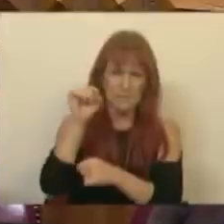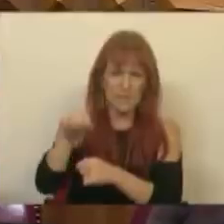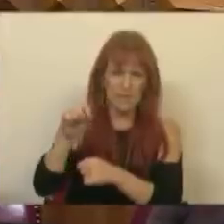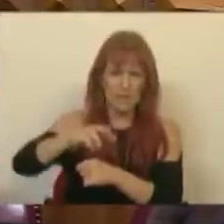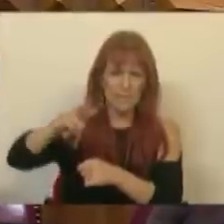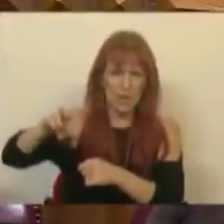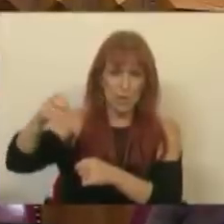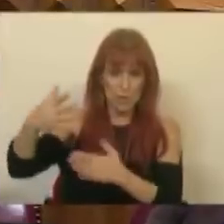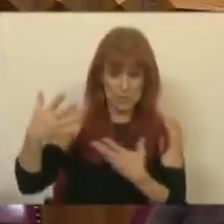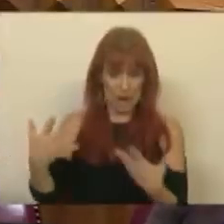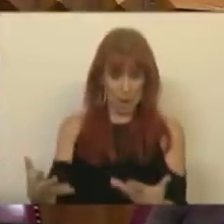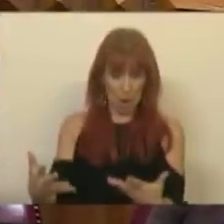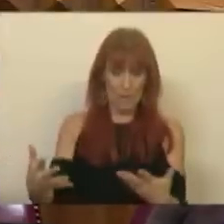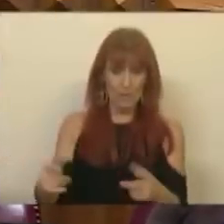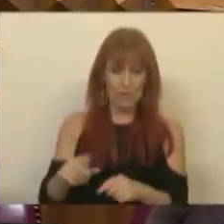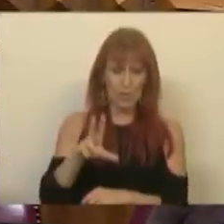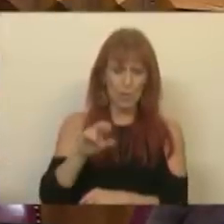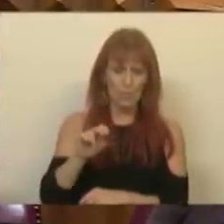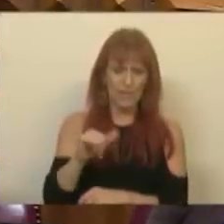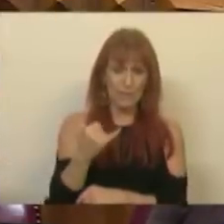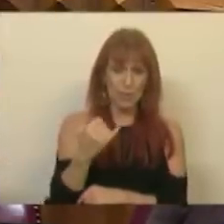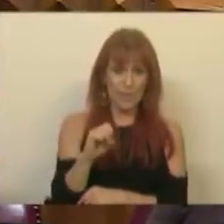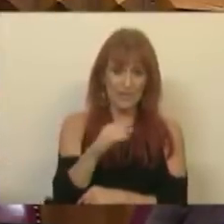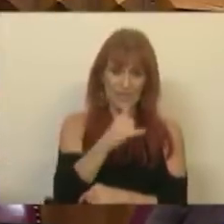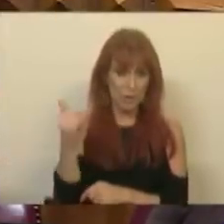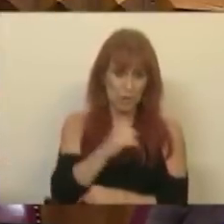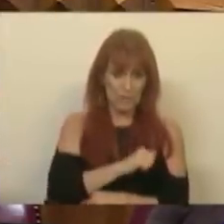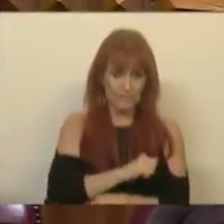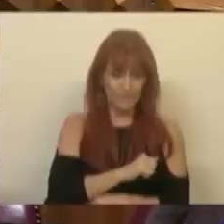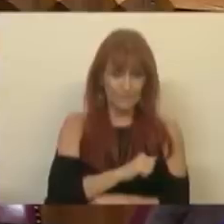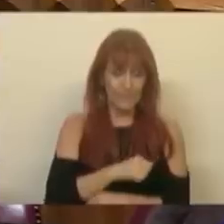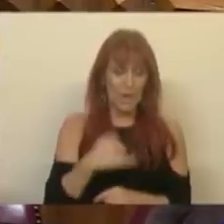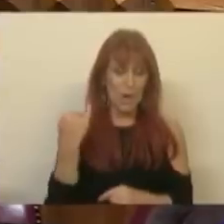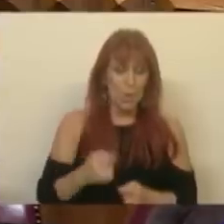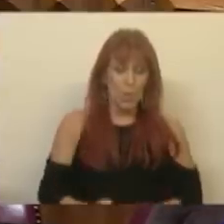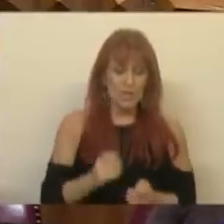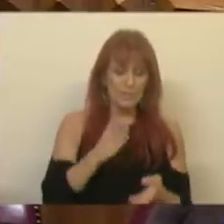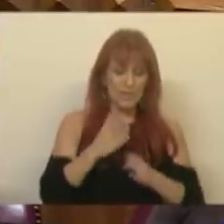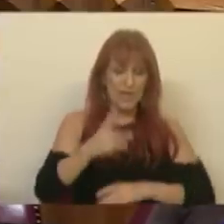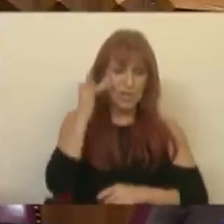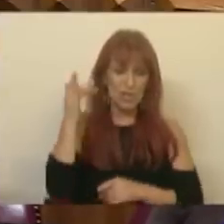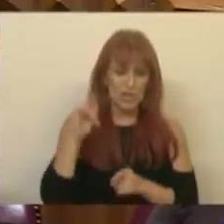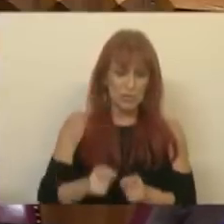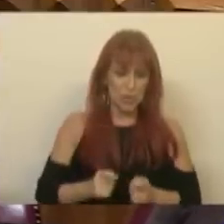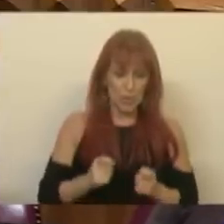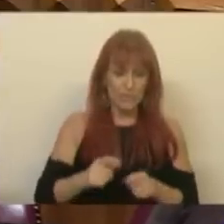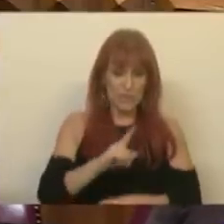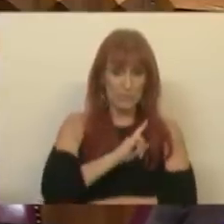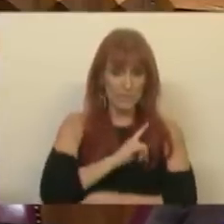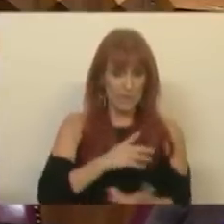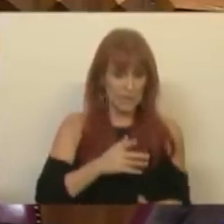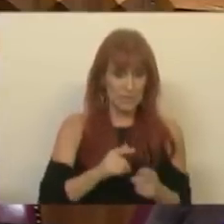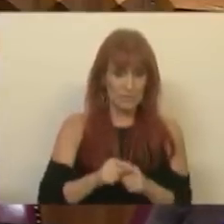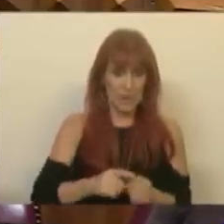milhões de euros agora em novembro de 2022 o investimento diretos estrangeiro e o investimento privado em máximo